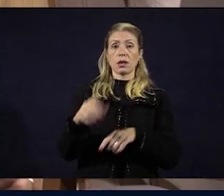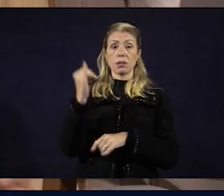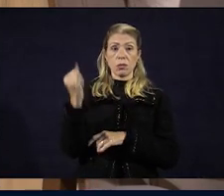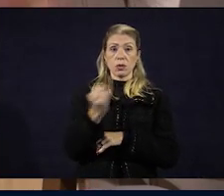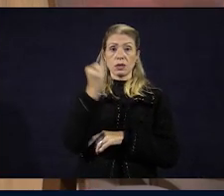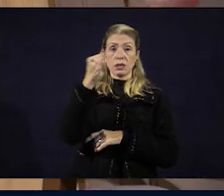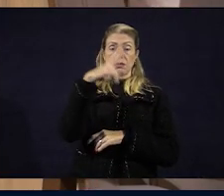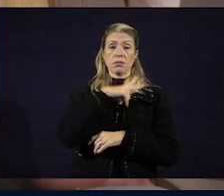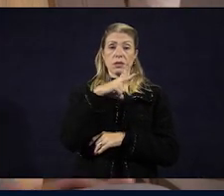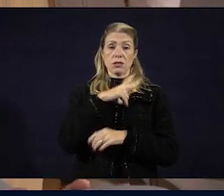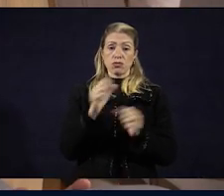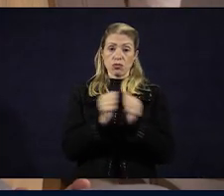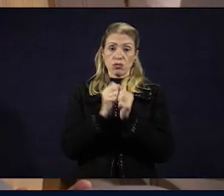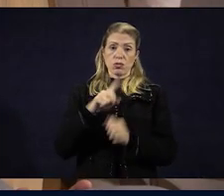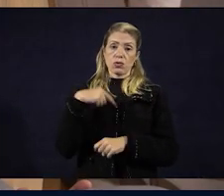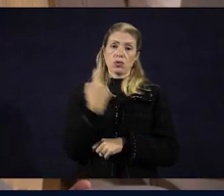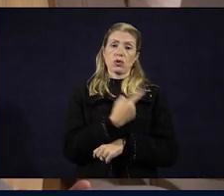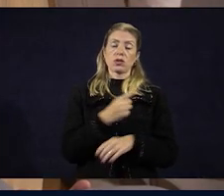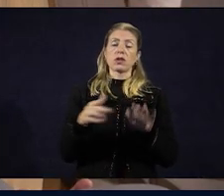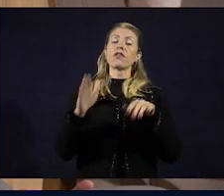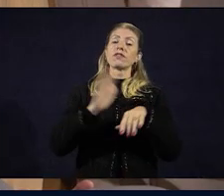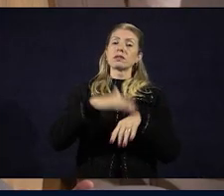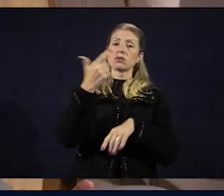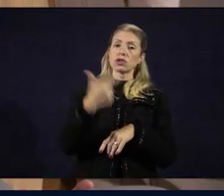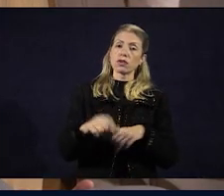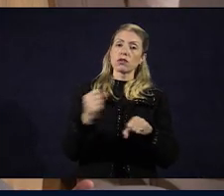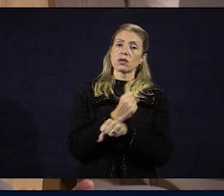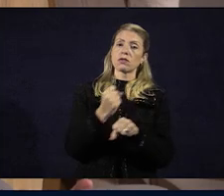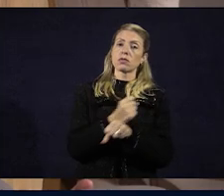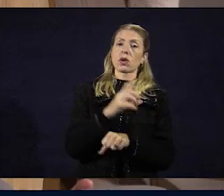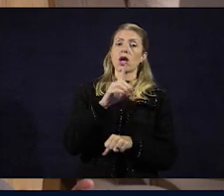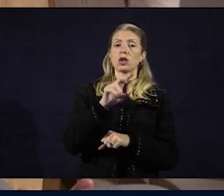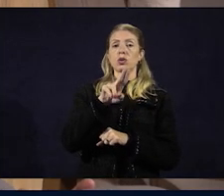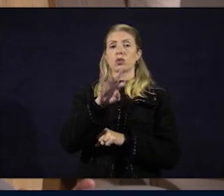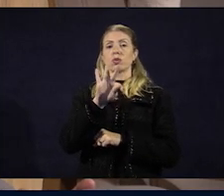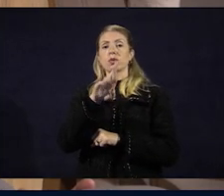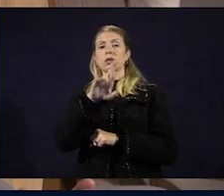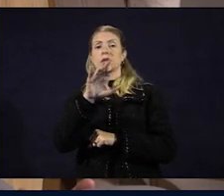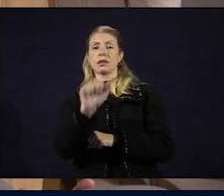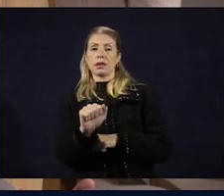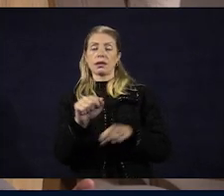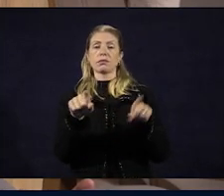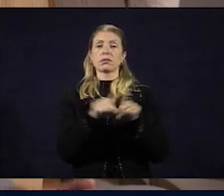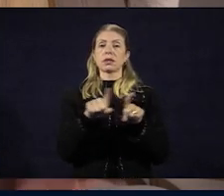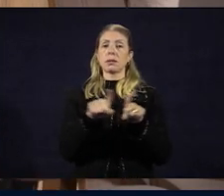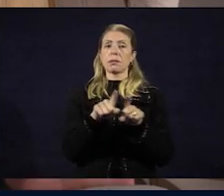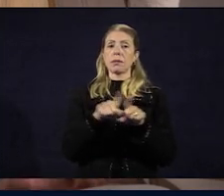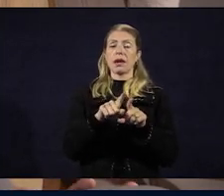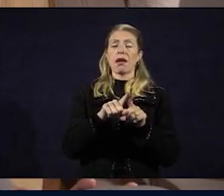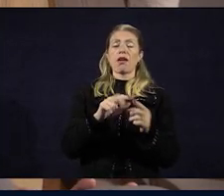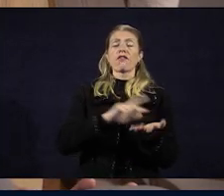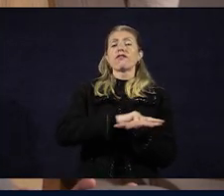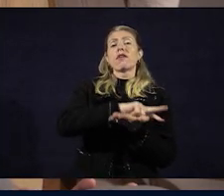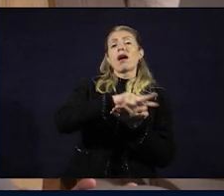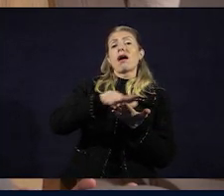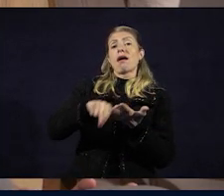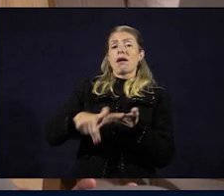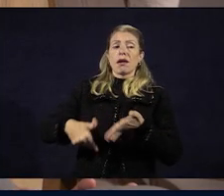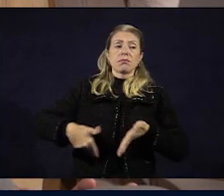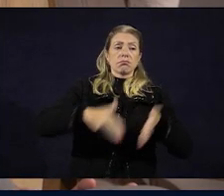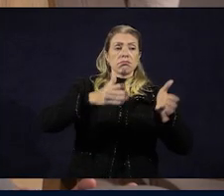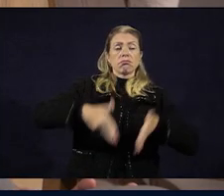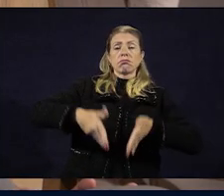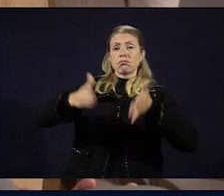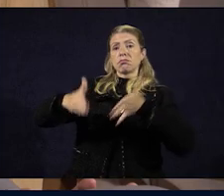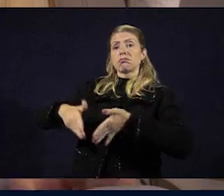No setor rodoviário, refizemos aqui a Dutra. Então, fizemos também ali no Triângulo Mineiro a 364-365. Ou seja, são concessões onde a gente